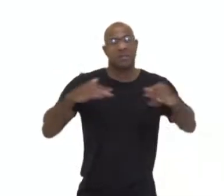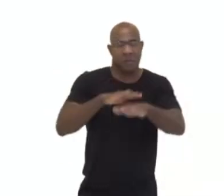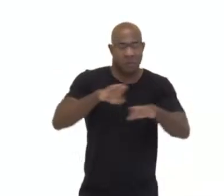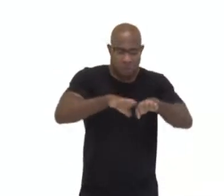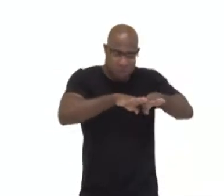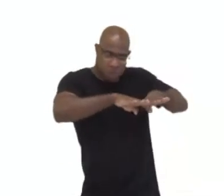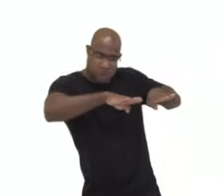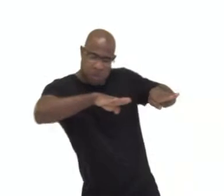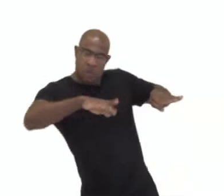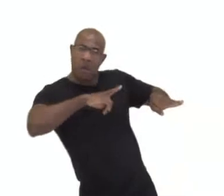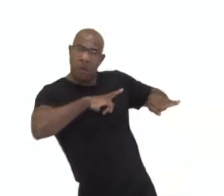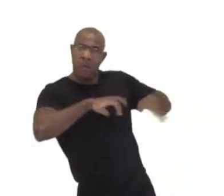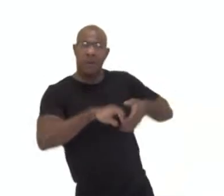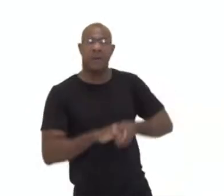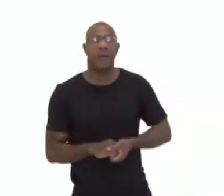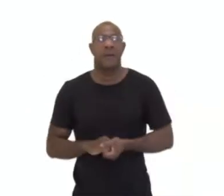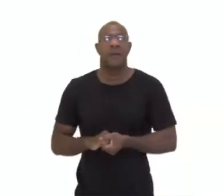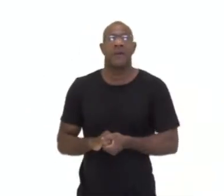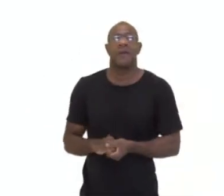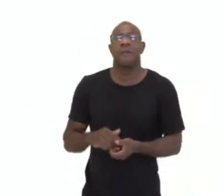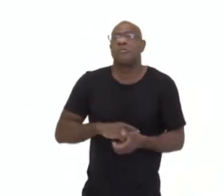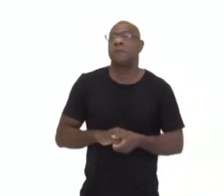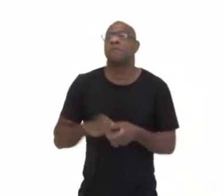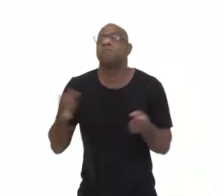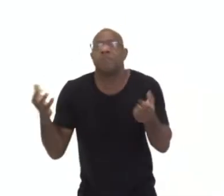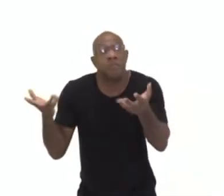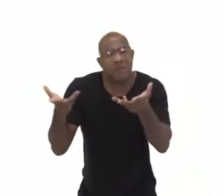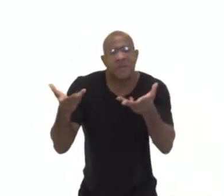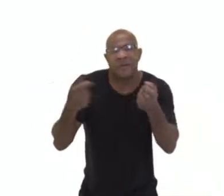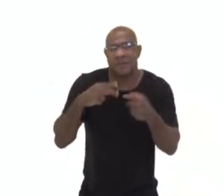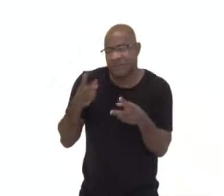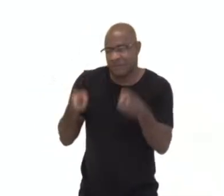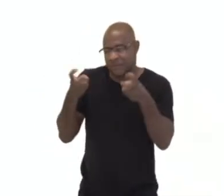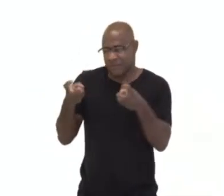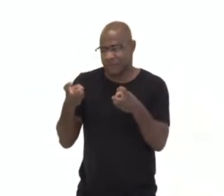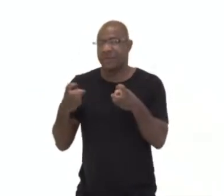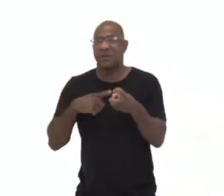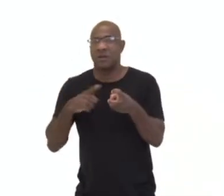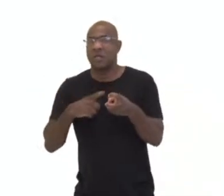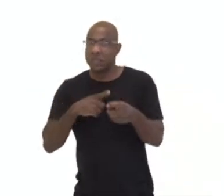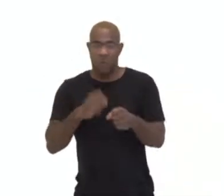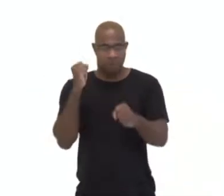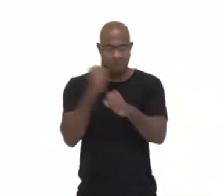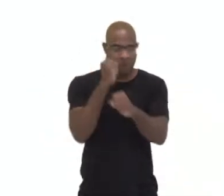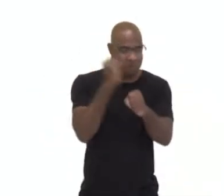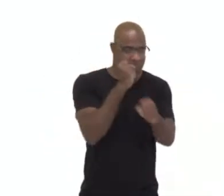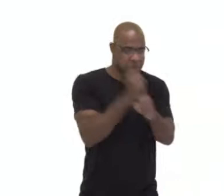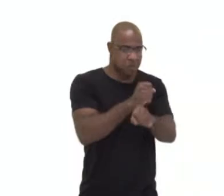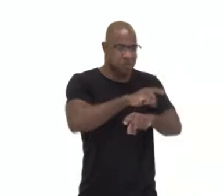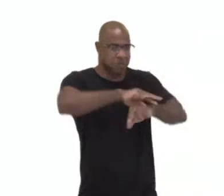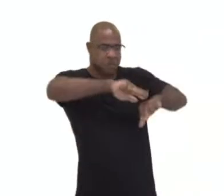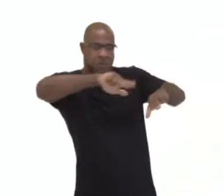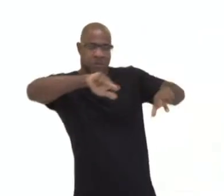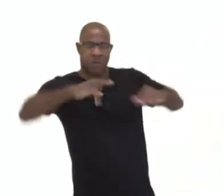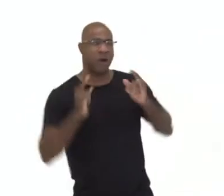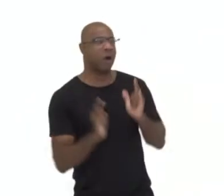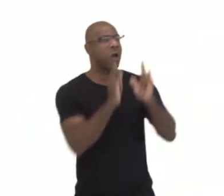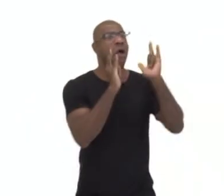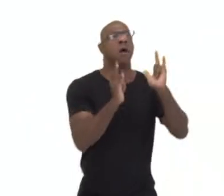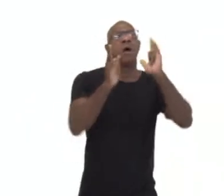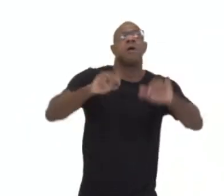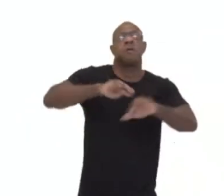planuras. Impetuosa, lança-se ao alto em pontas de concreto. Fogosa,